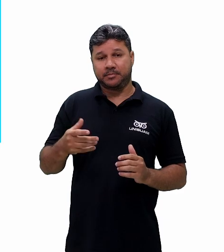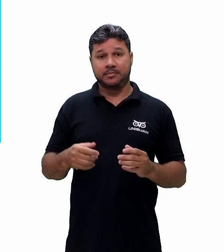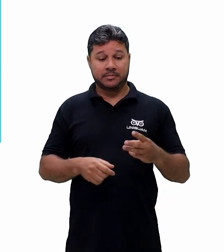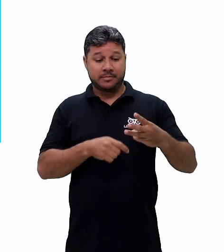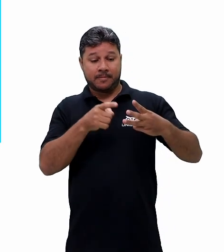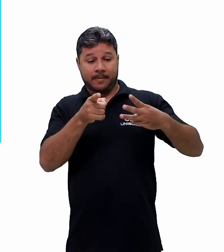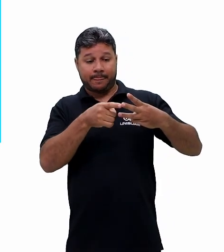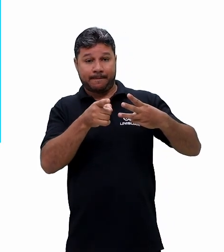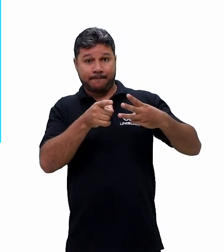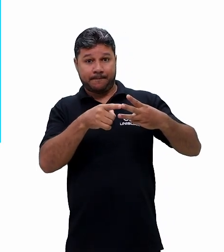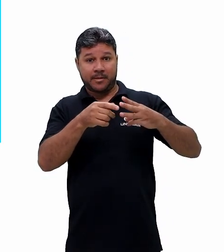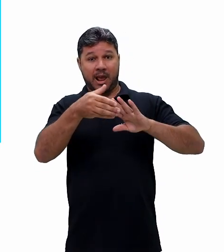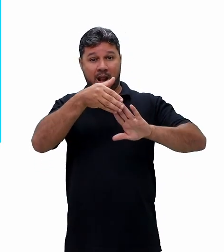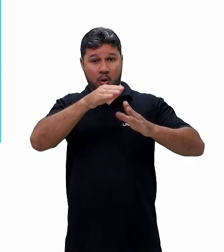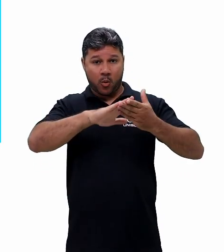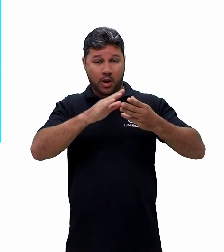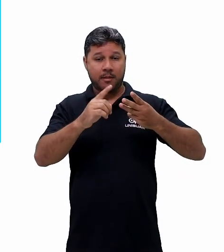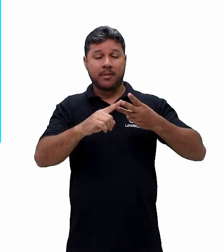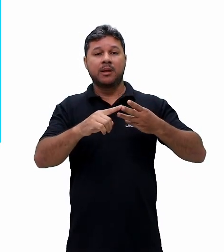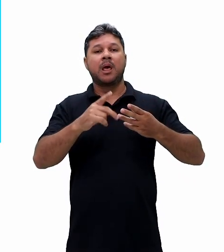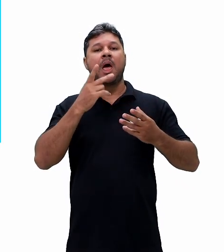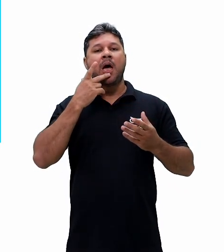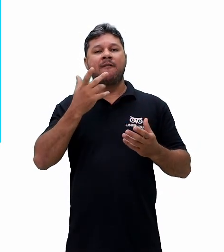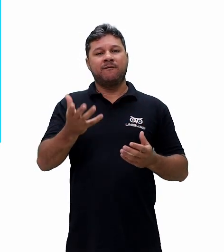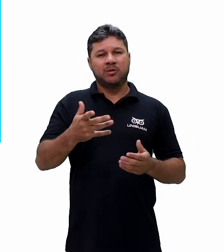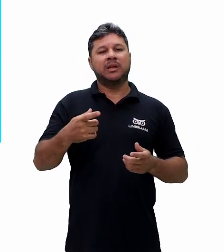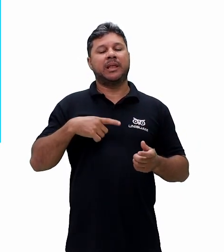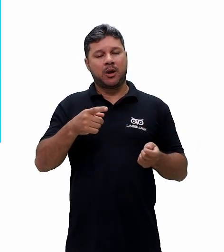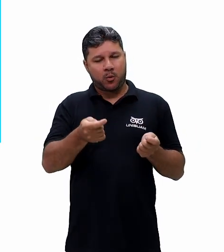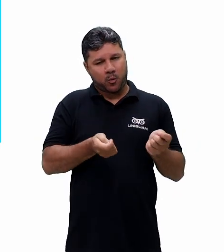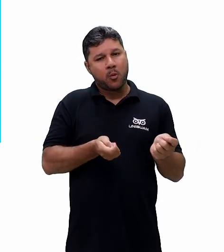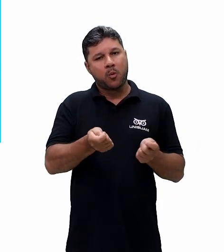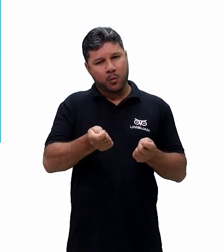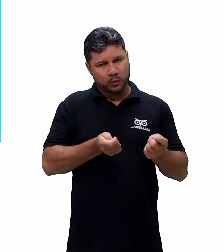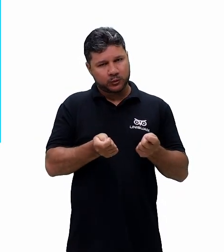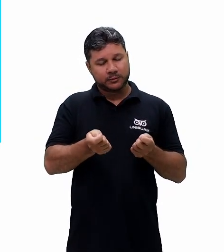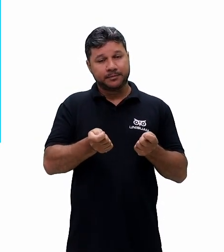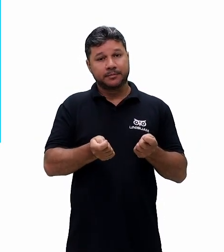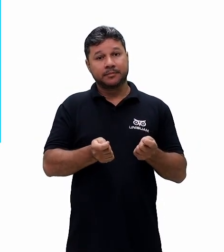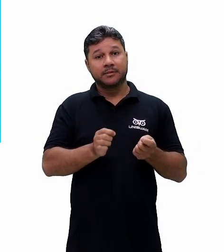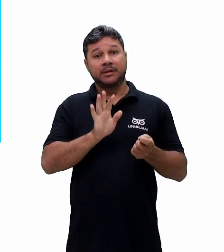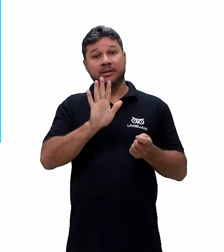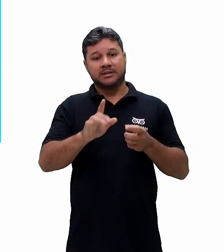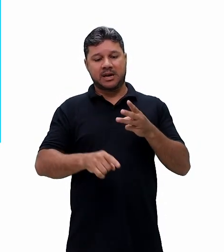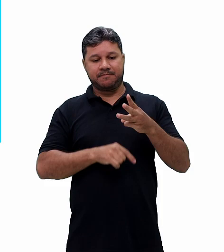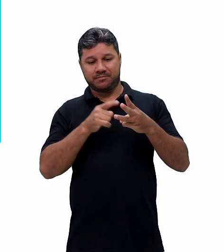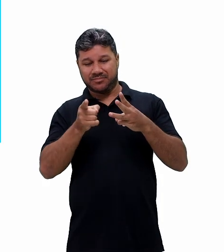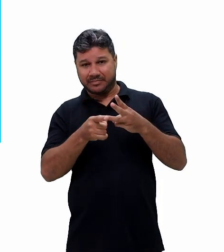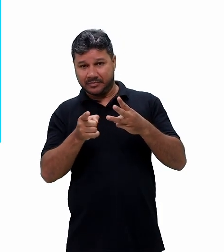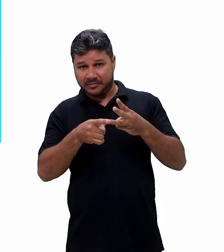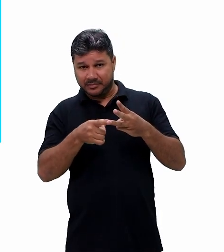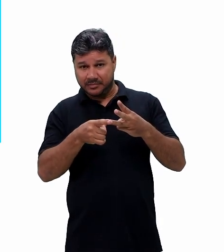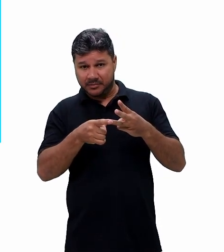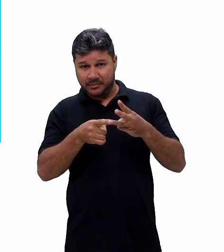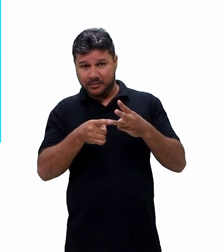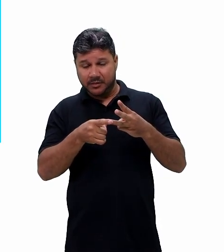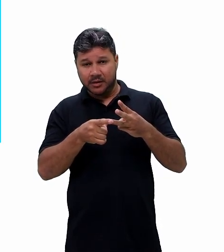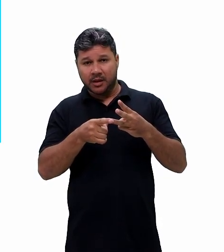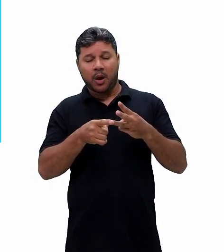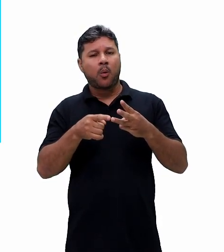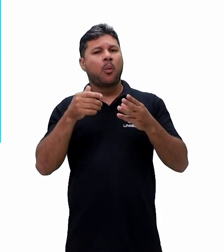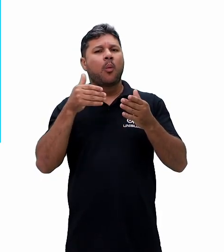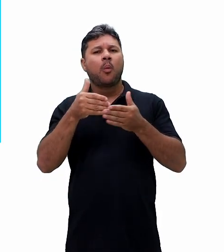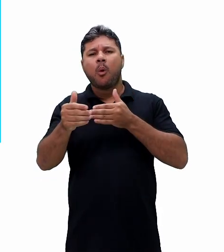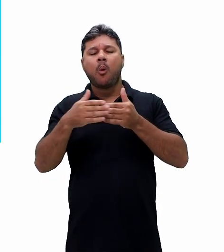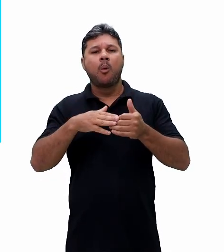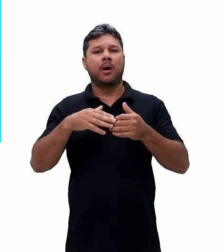alongamento dinâmico, a velocidade é controlada. Já no alongamento balístico,